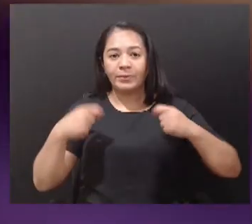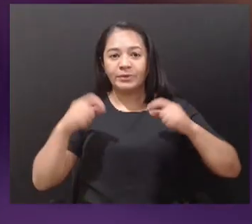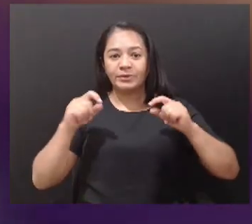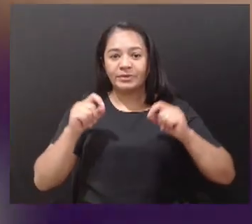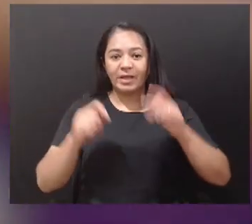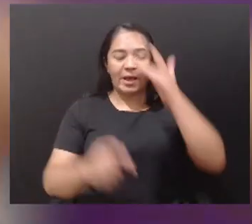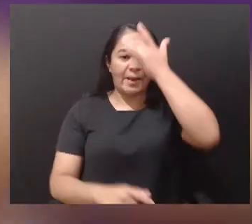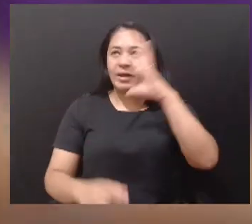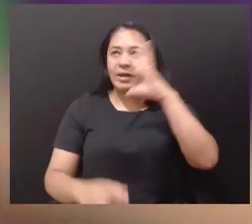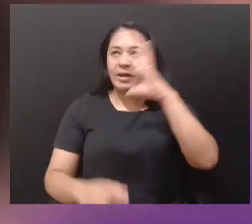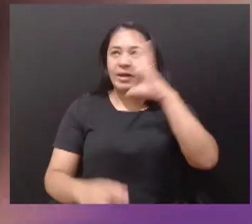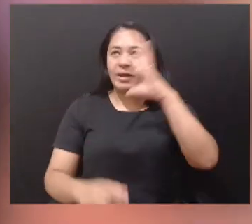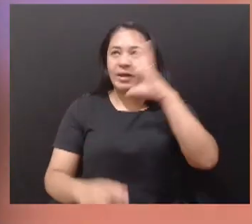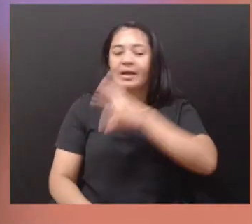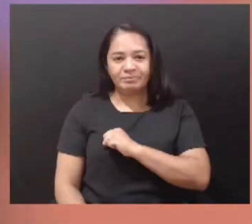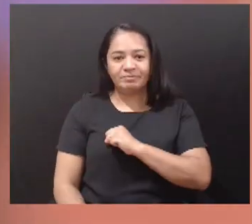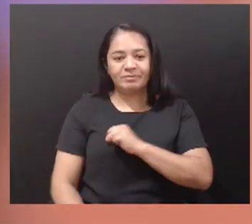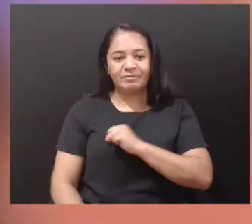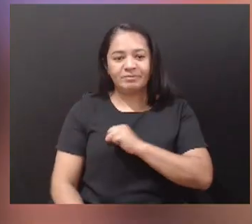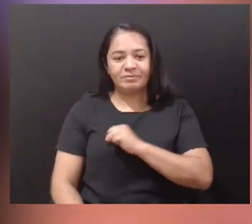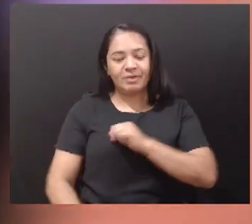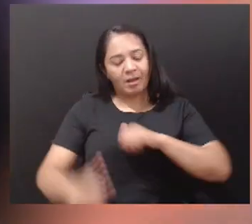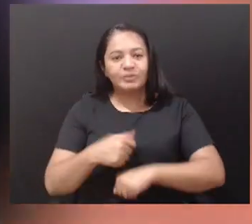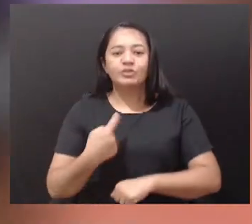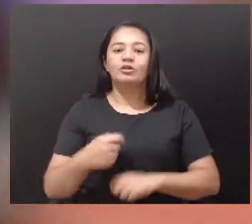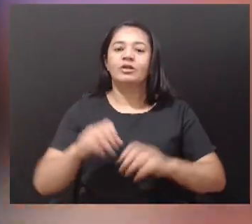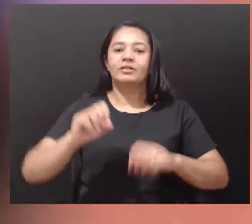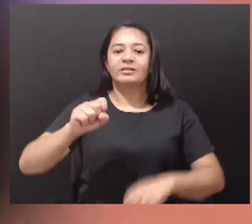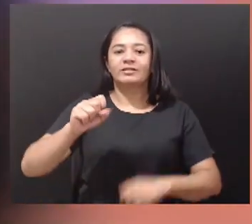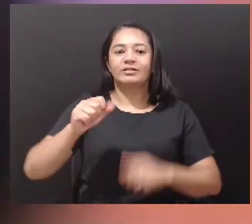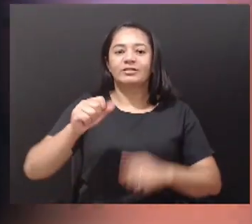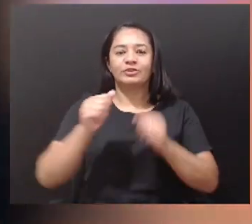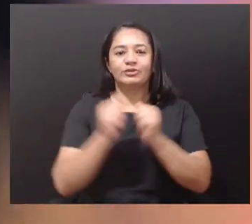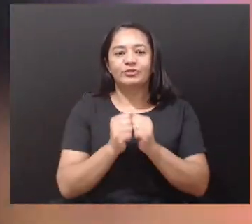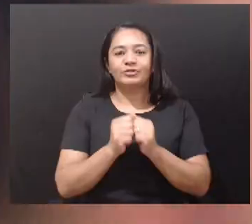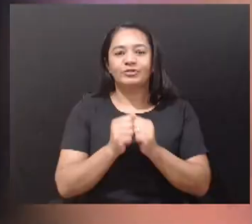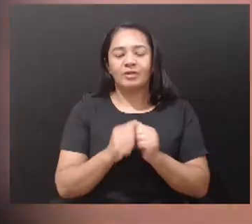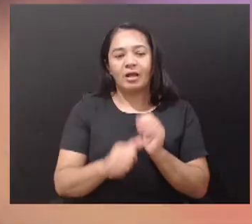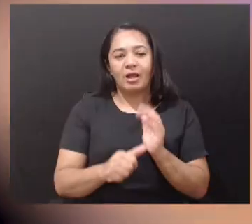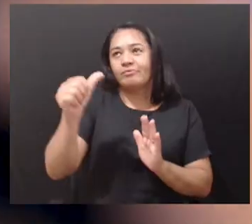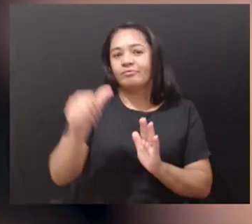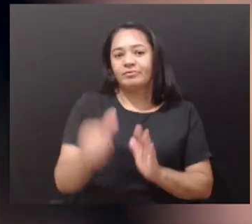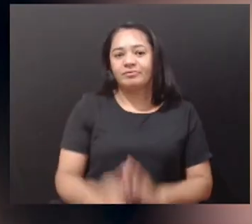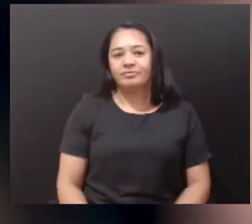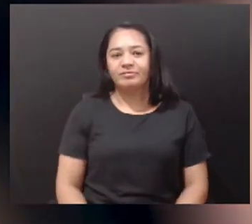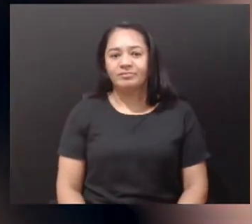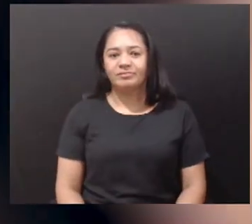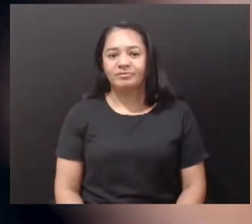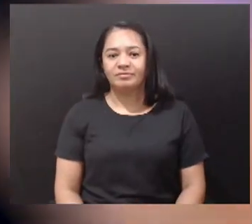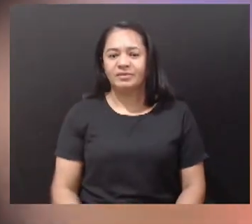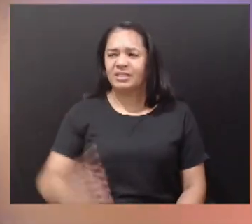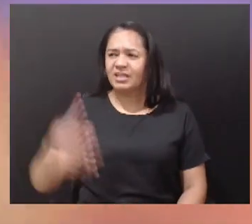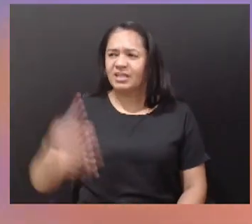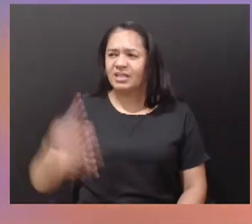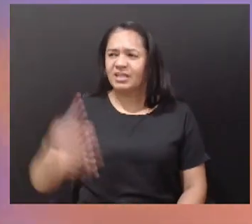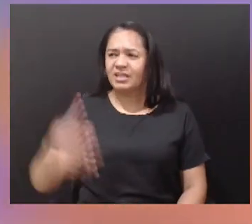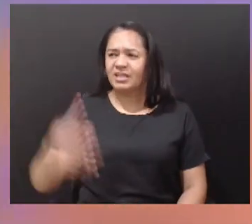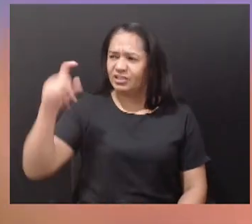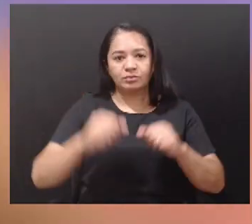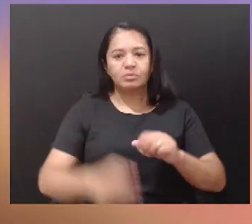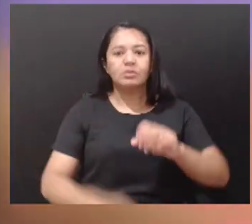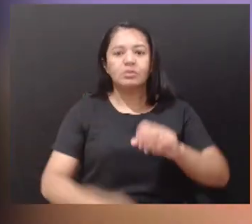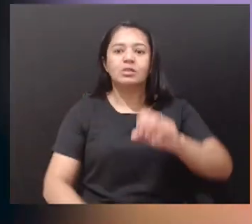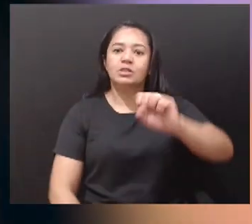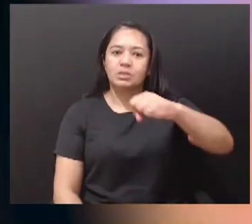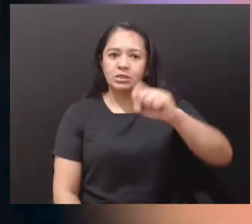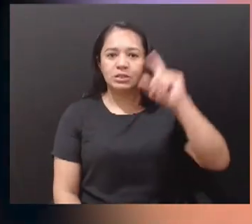aquilo. E a gente vai, sim, depois da primeira... Mas não é difícil fazer tudo sozinho? É difícil, é complicado,